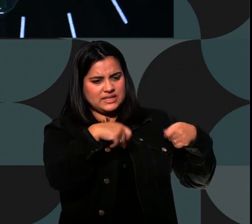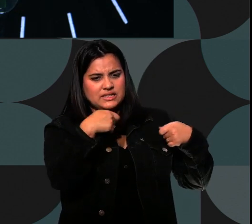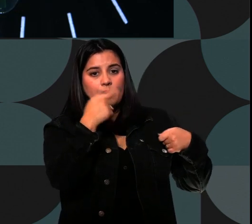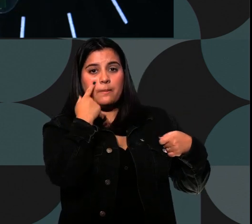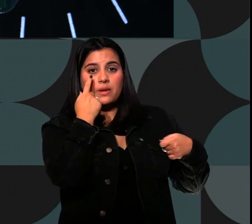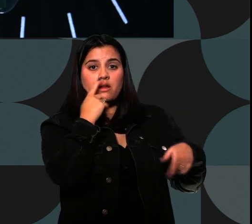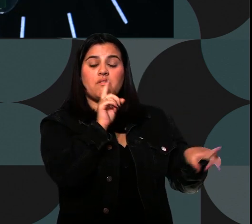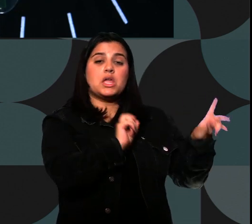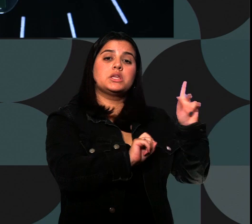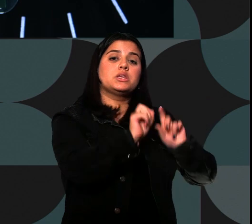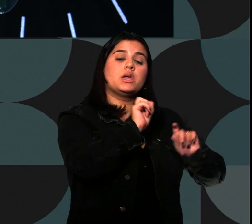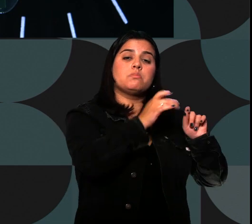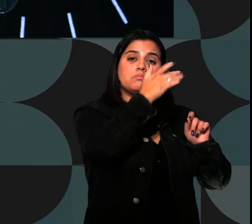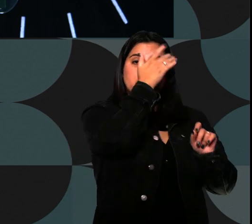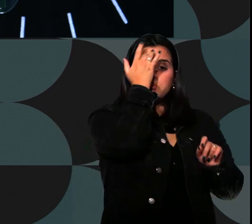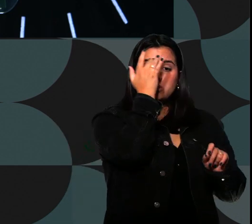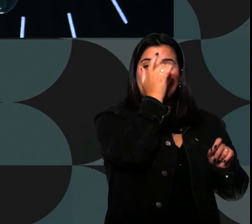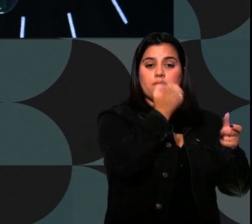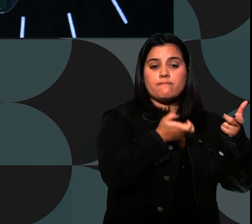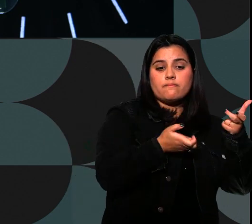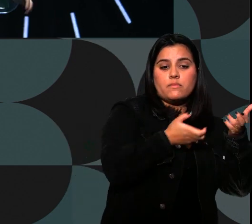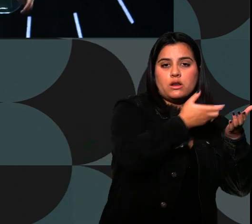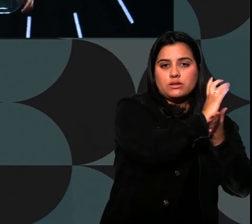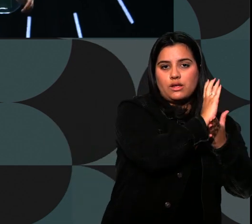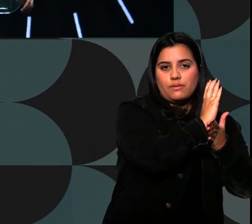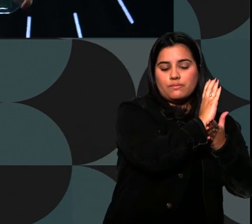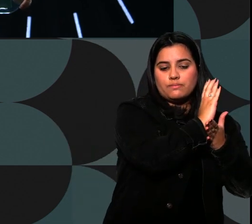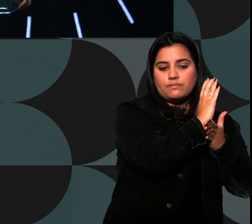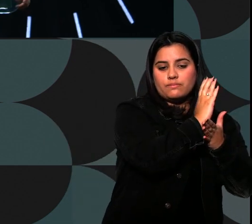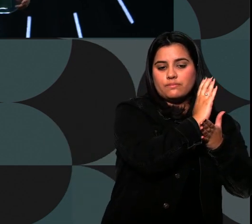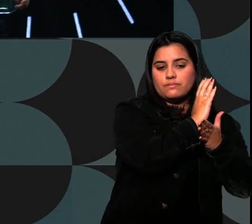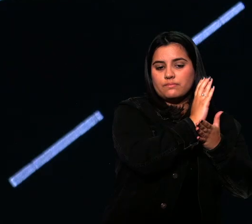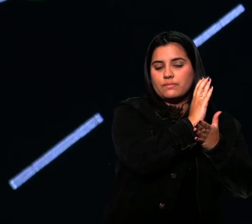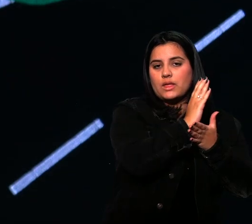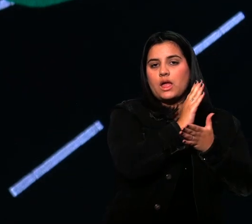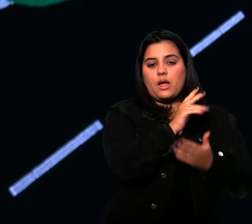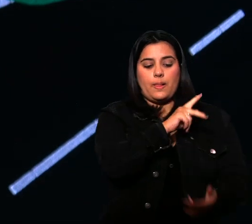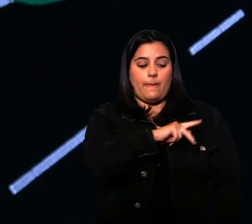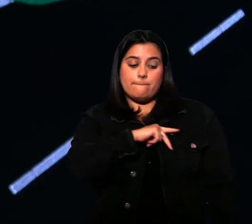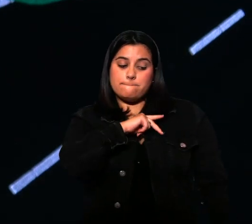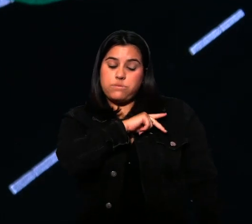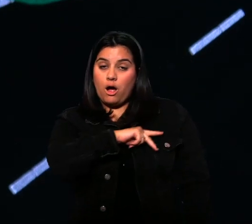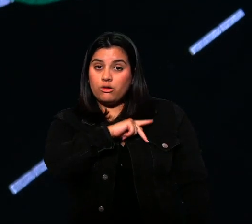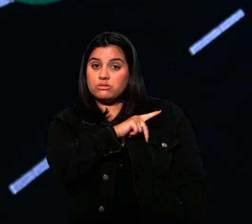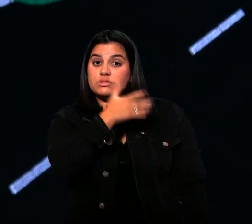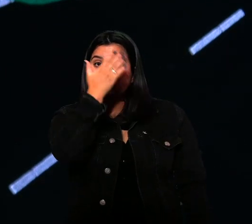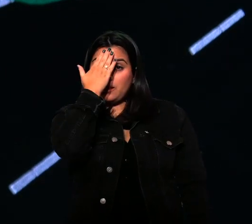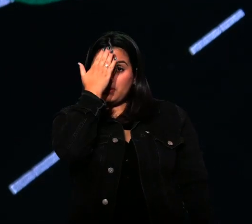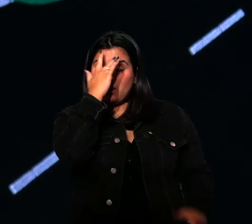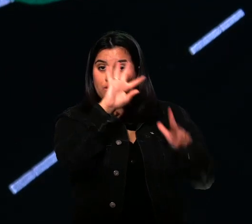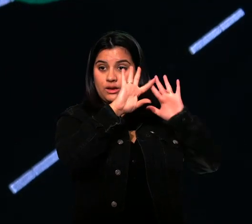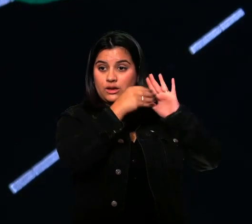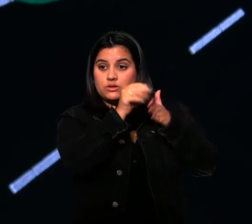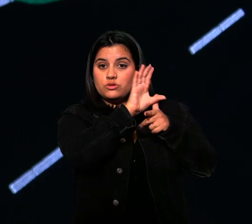que se reconheçam os que são aprovados. Paulo sabia que a igreja de Corinto não era